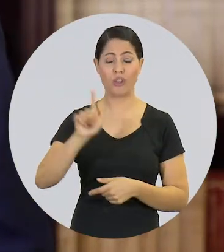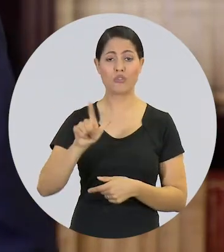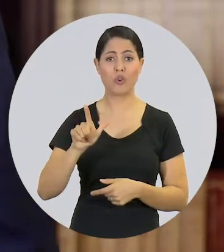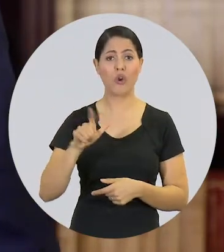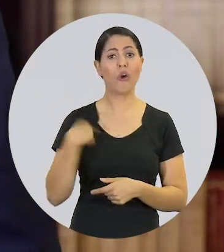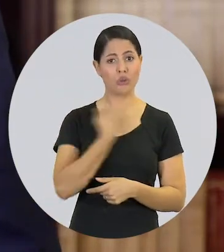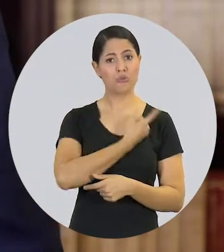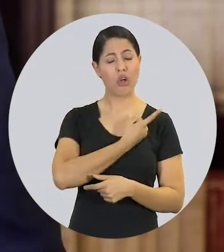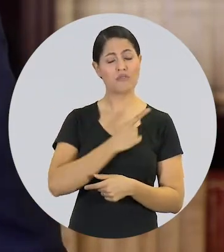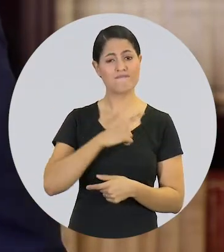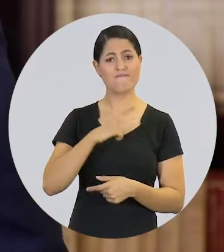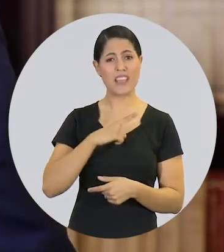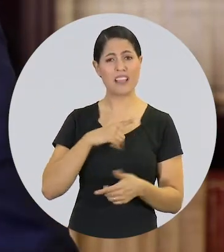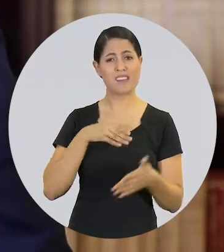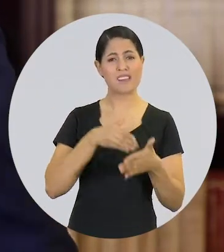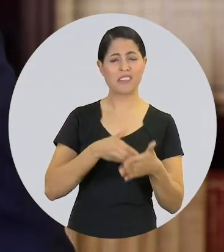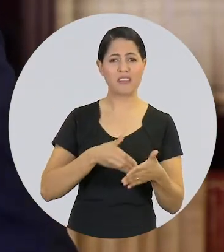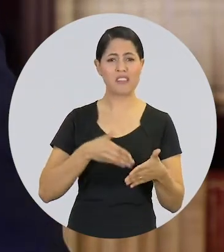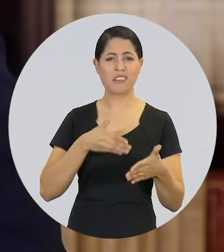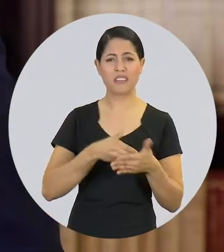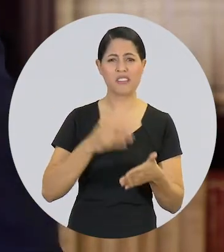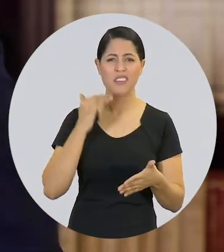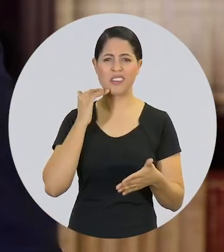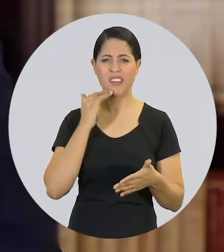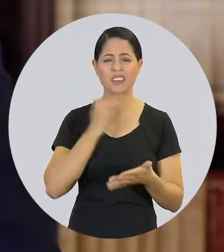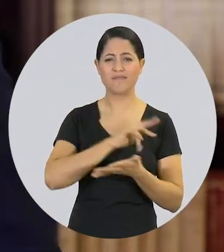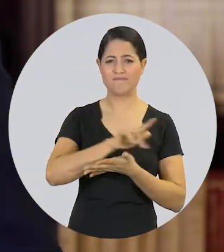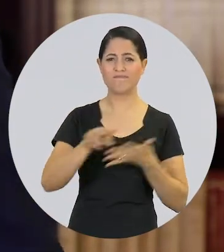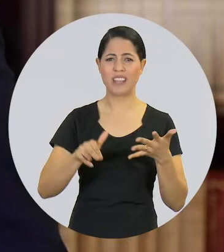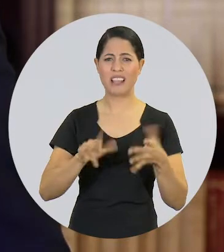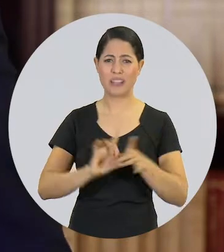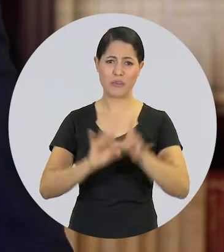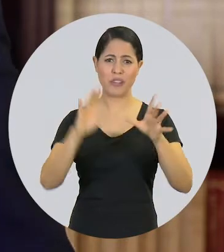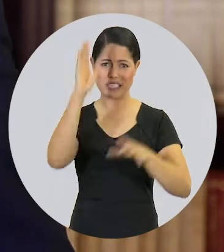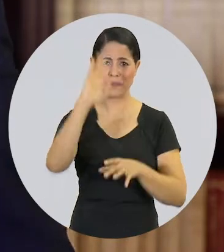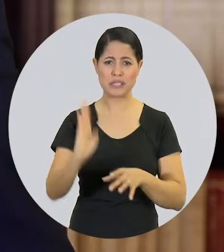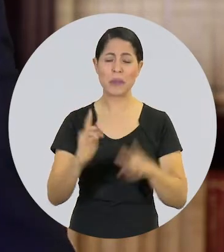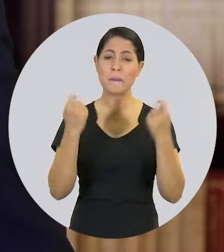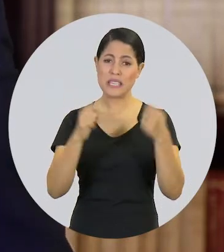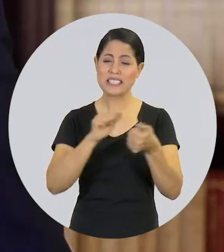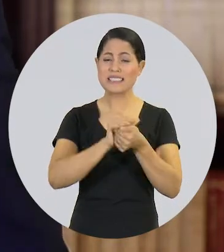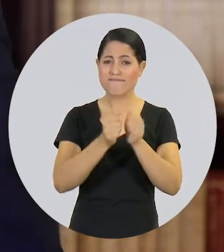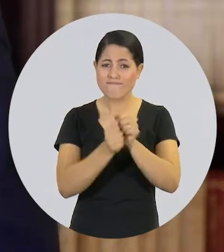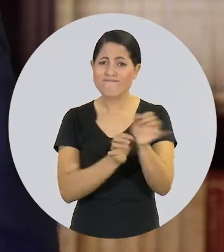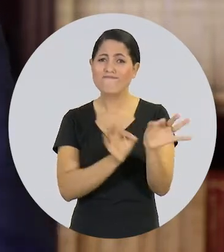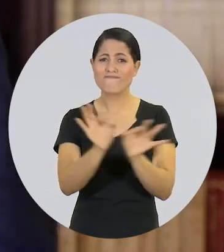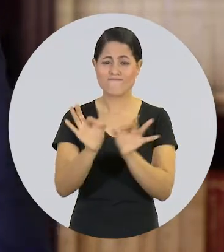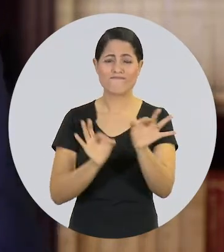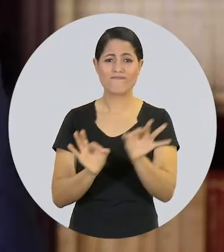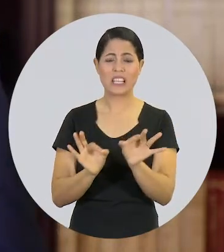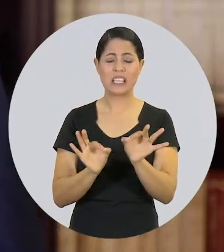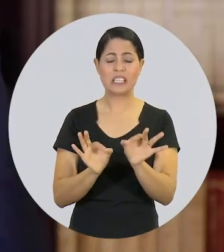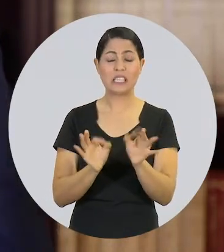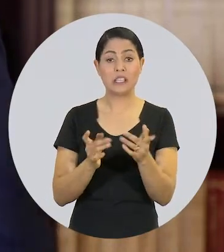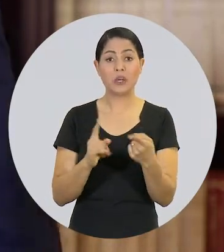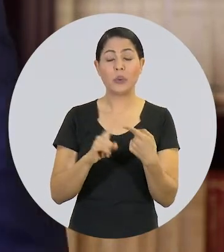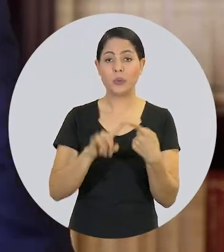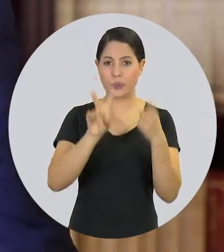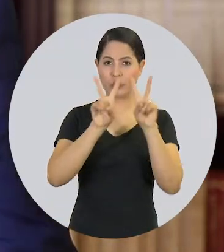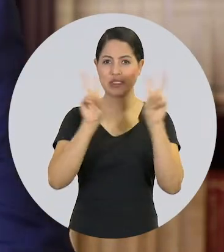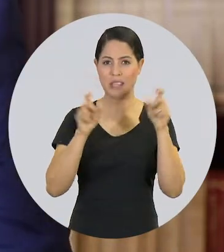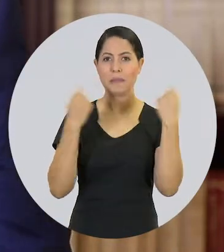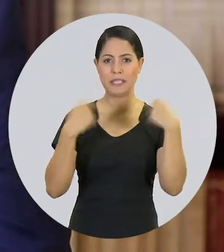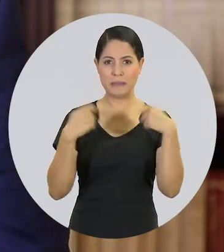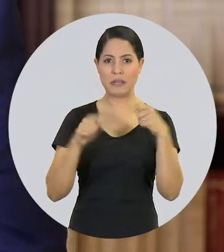dúvida alguma, nós temos defeitos na democracia brasileira, uma democracia que precisa ser aperfeiçoada. Uma